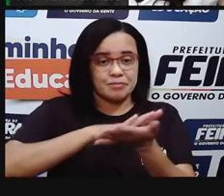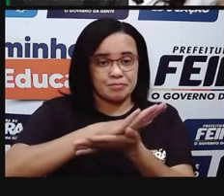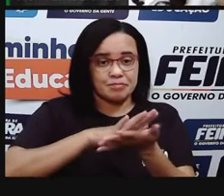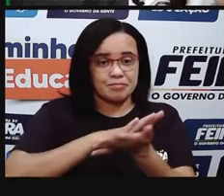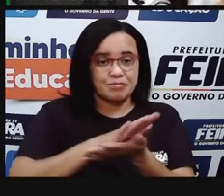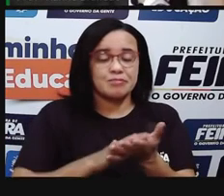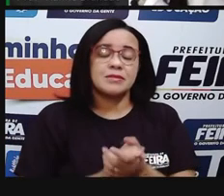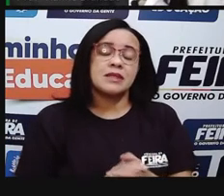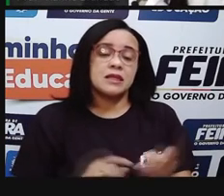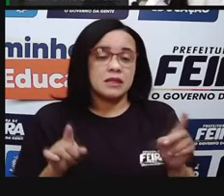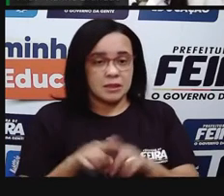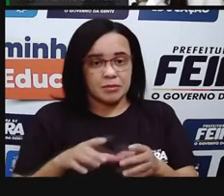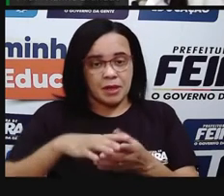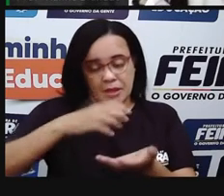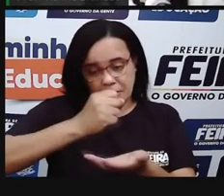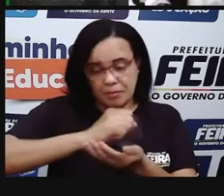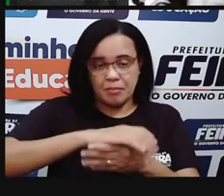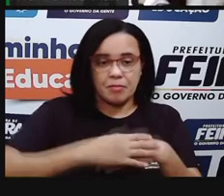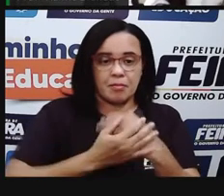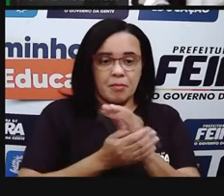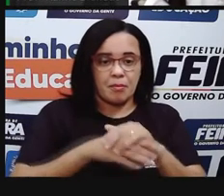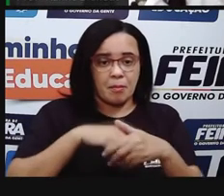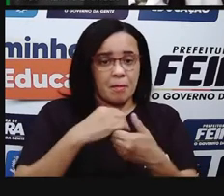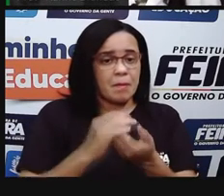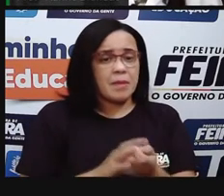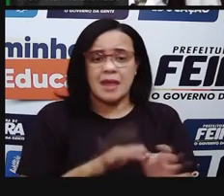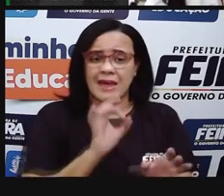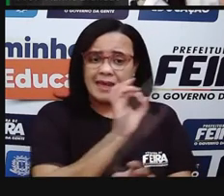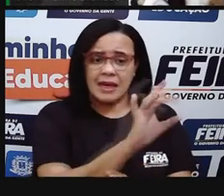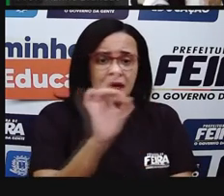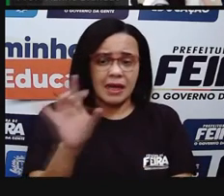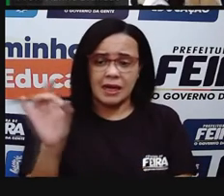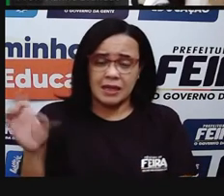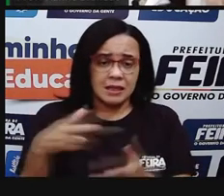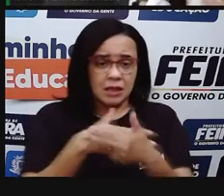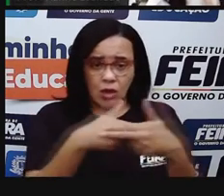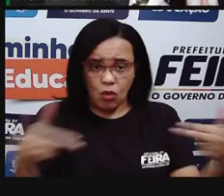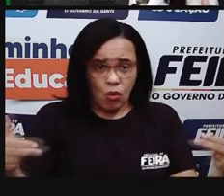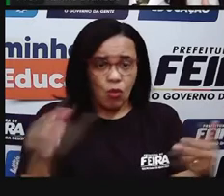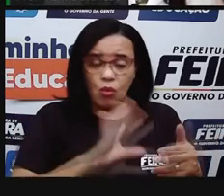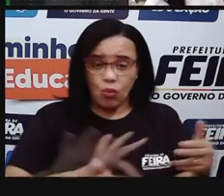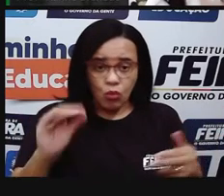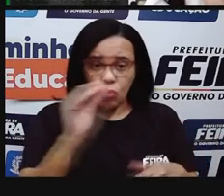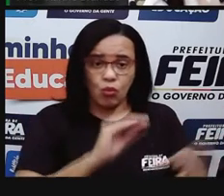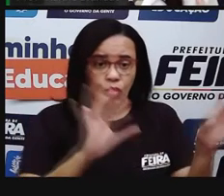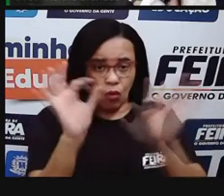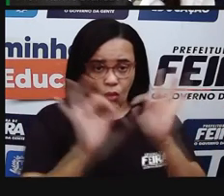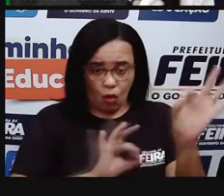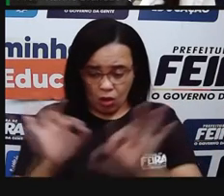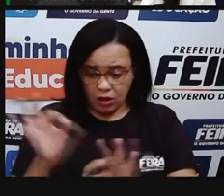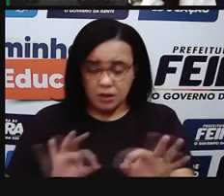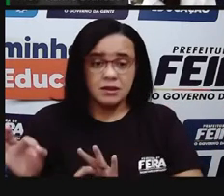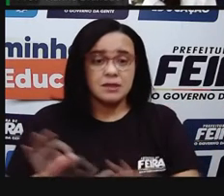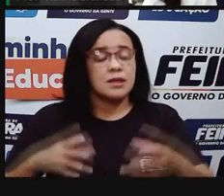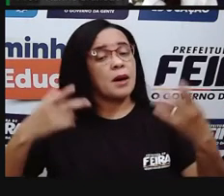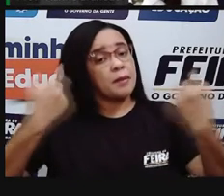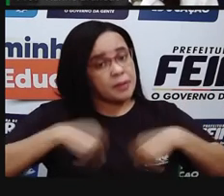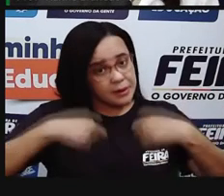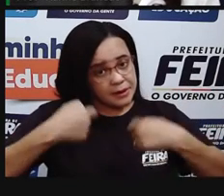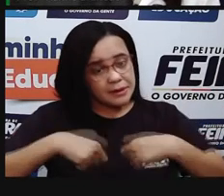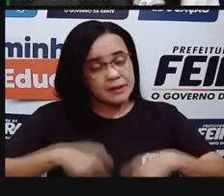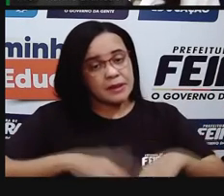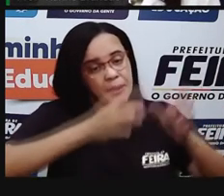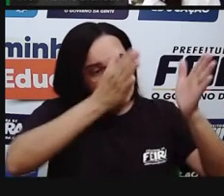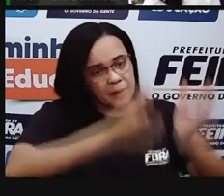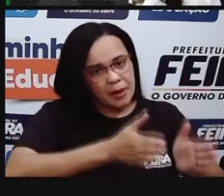vem fazendo no nosso guarda-roupa? Quando a gente vai arrumar o guarda-roupa, a gente vai classificando e organizando